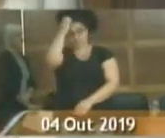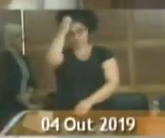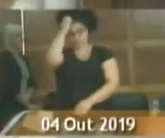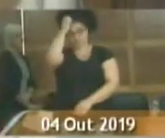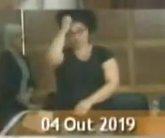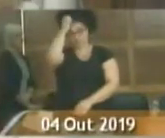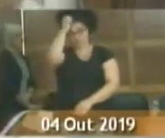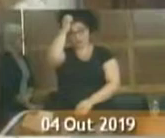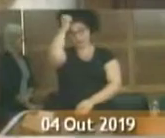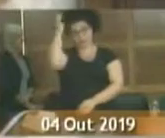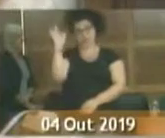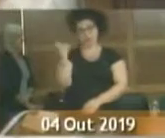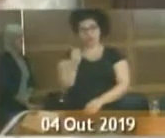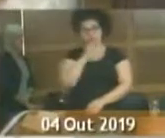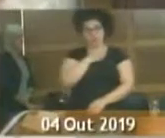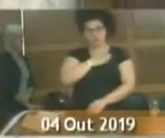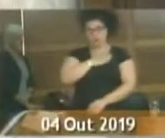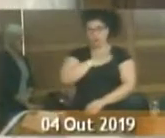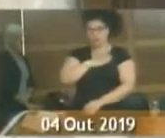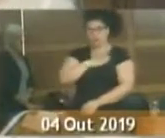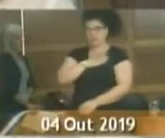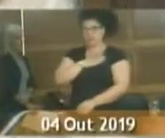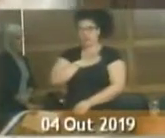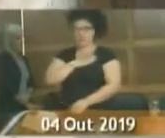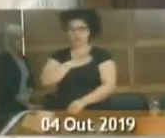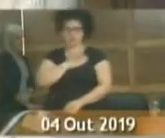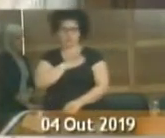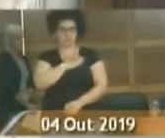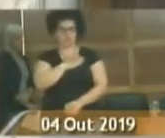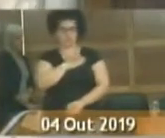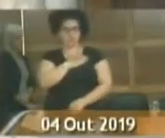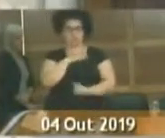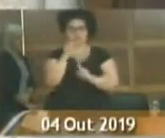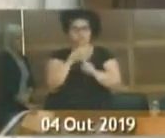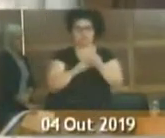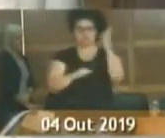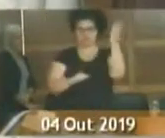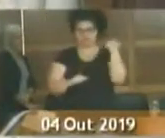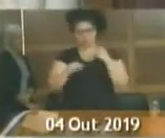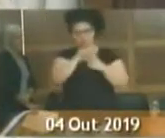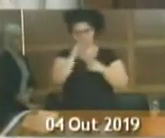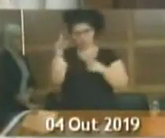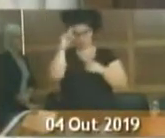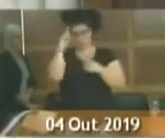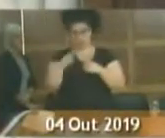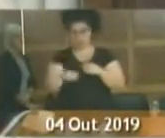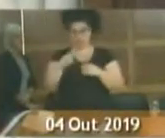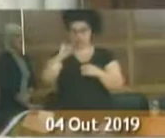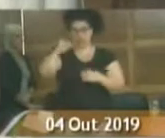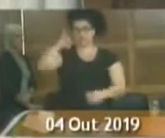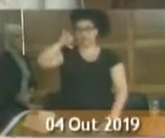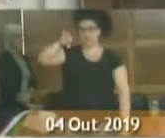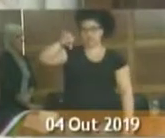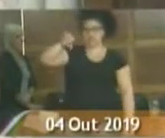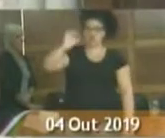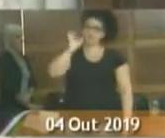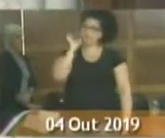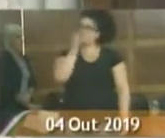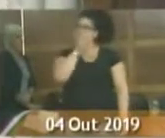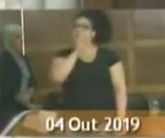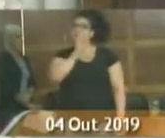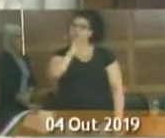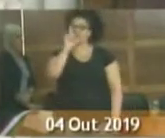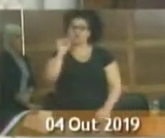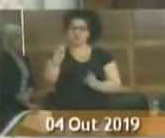E também que mês passado, para quem não sabe, a garotada que está aí, no dia 9 de setembro, foi dia do